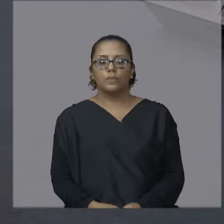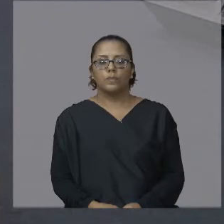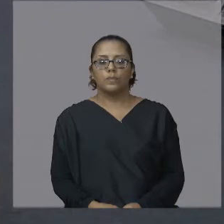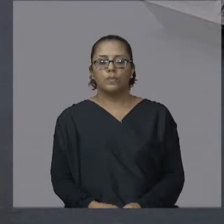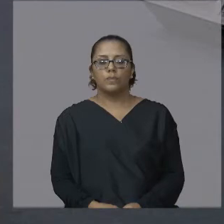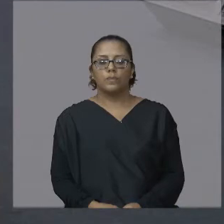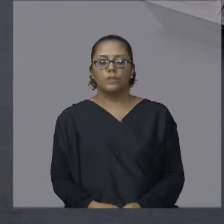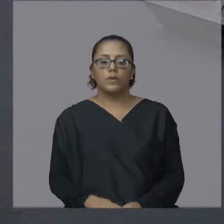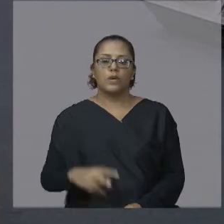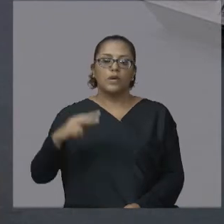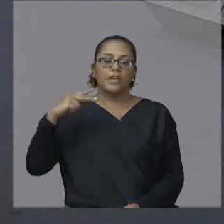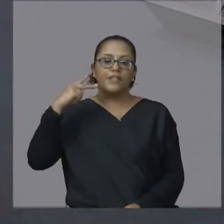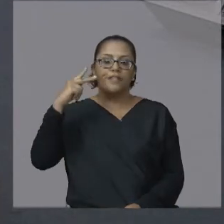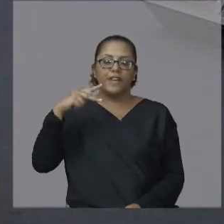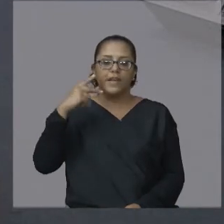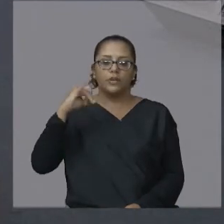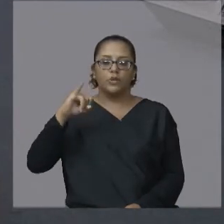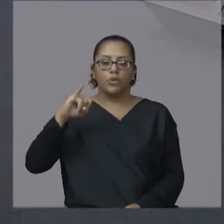Vereador Juvenil Silvério.